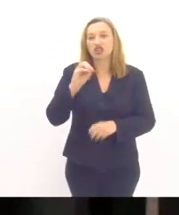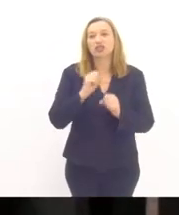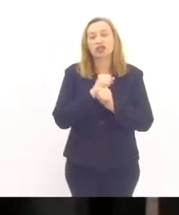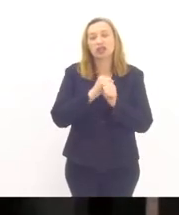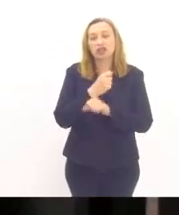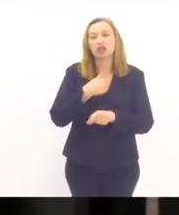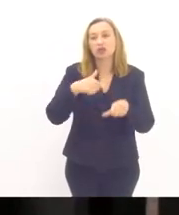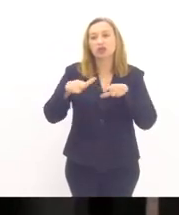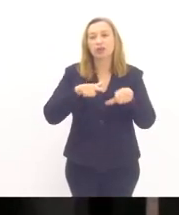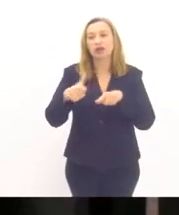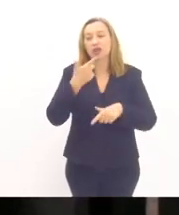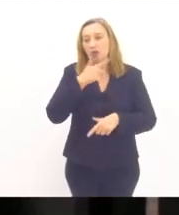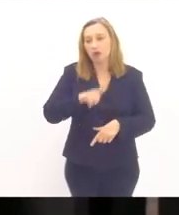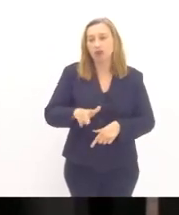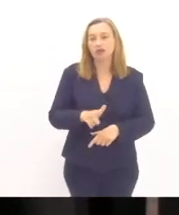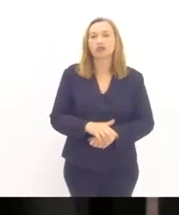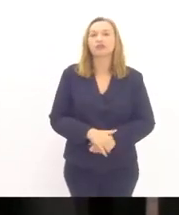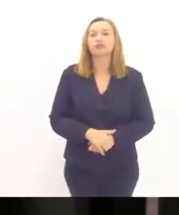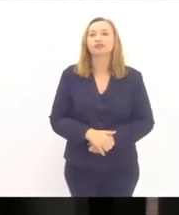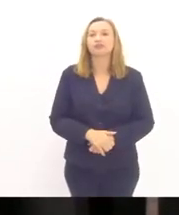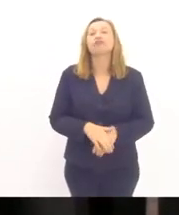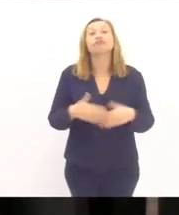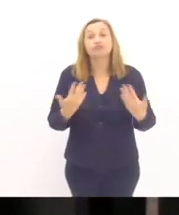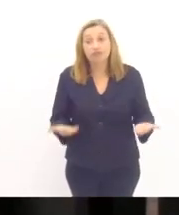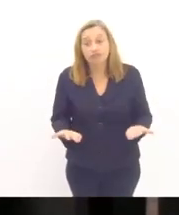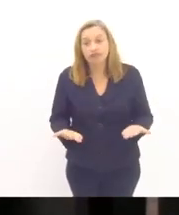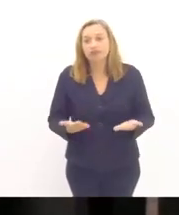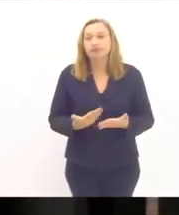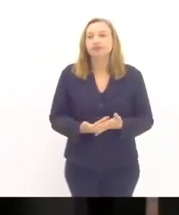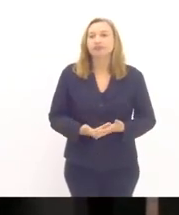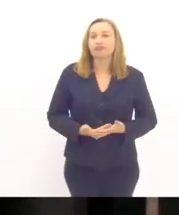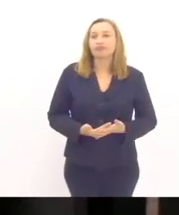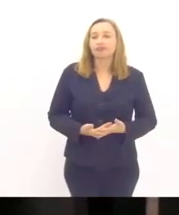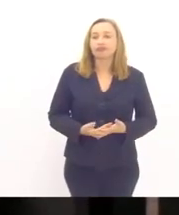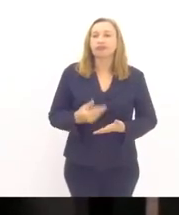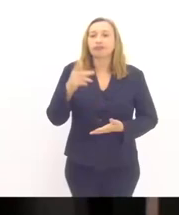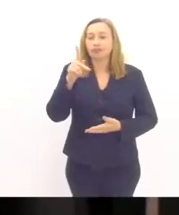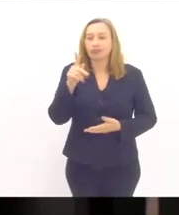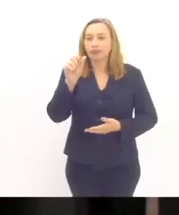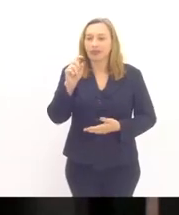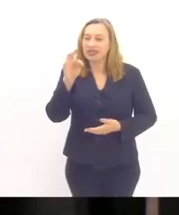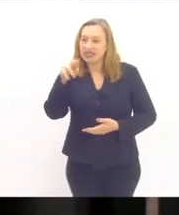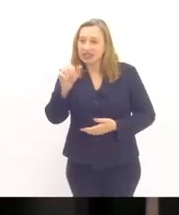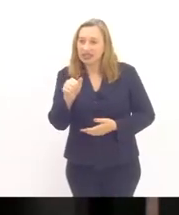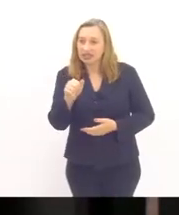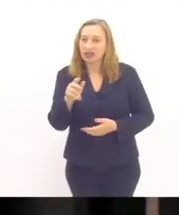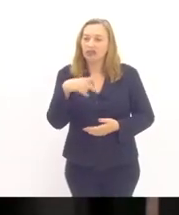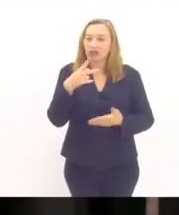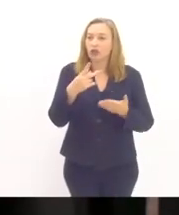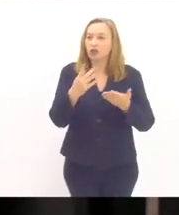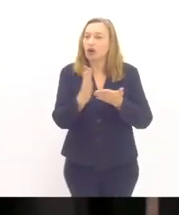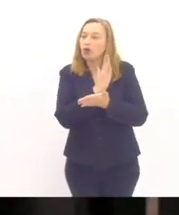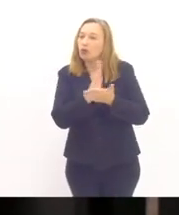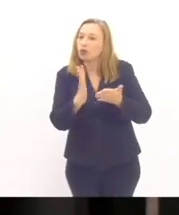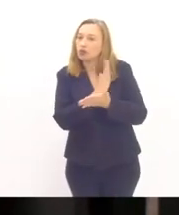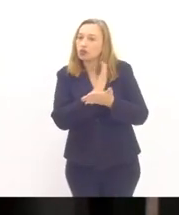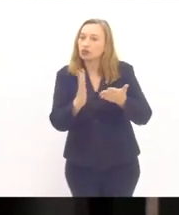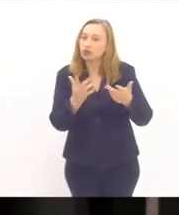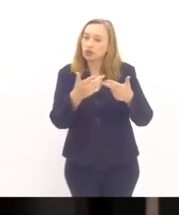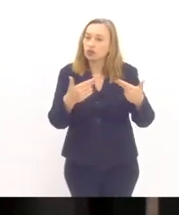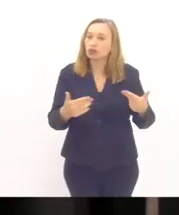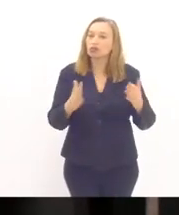em que eu trabalho com línguas, né? Então, a Patrícia Feitosa trouxe algumas considerações sobre a